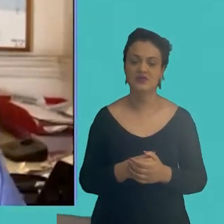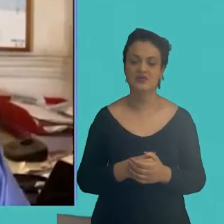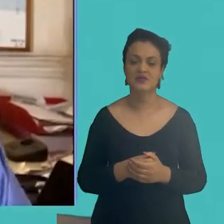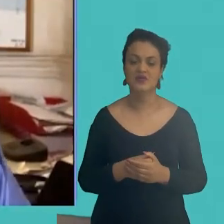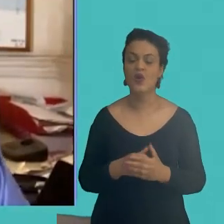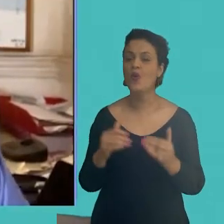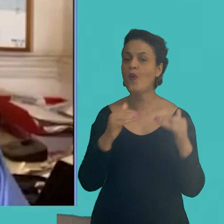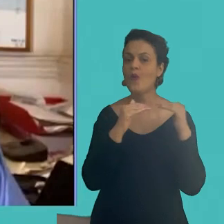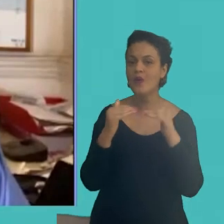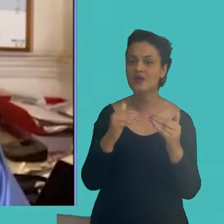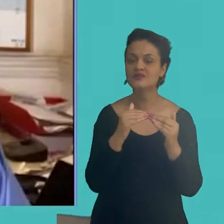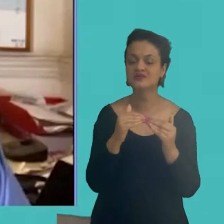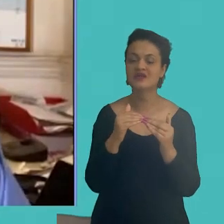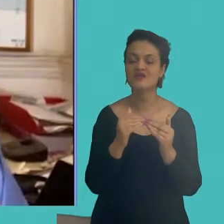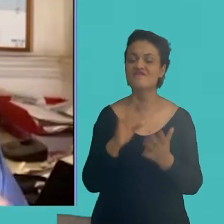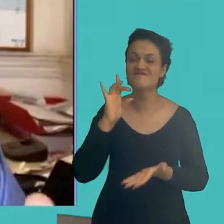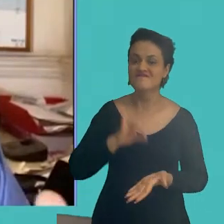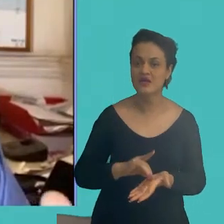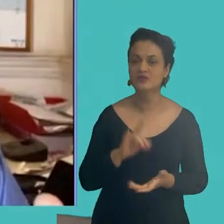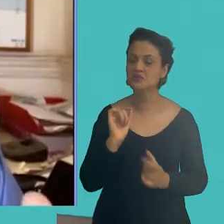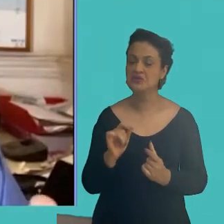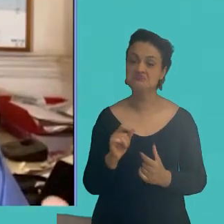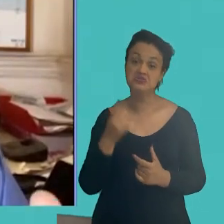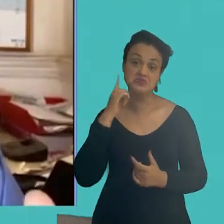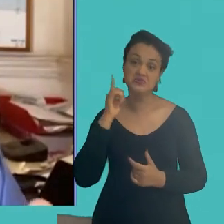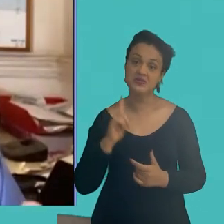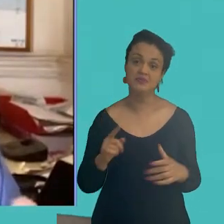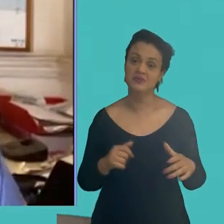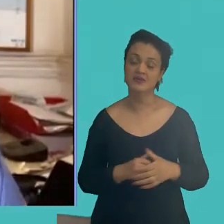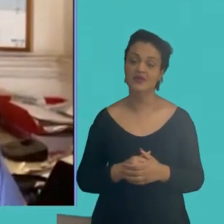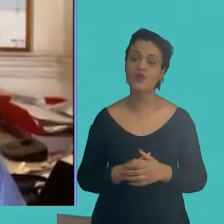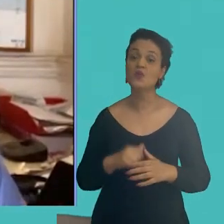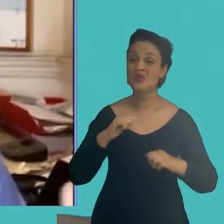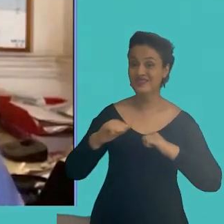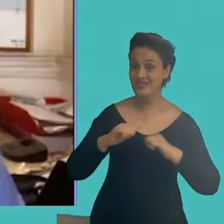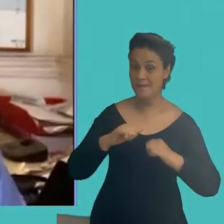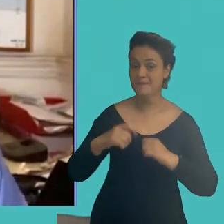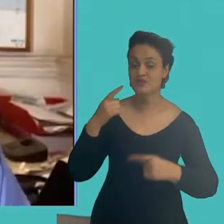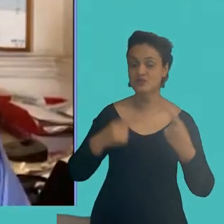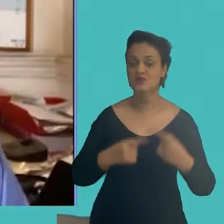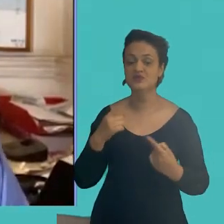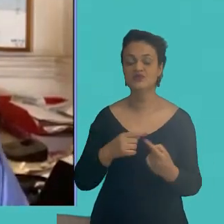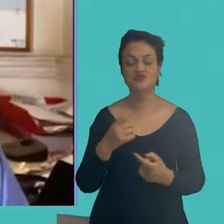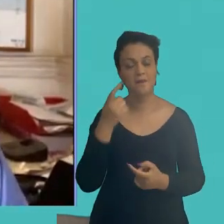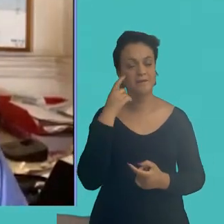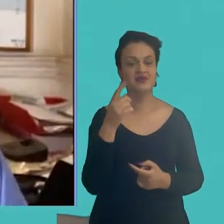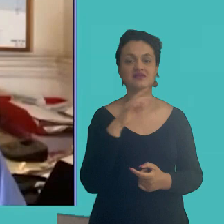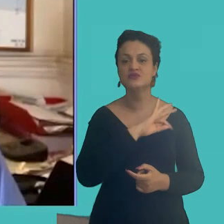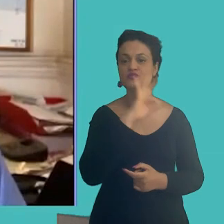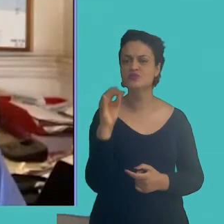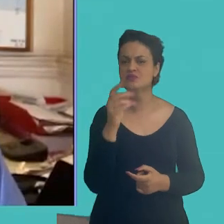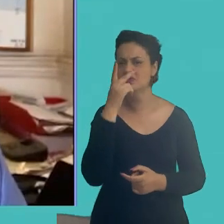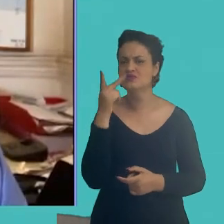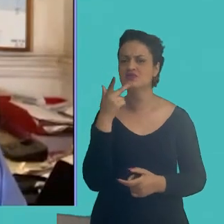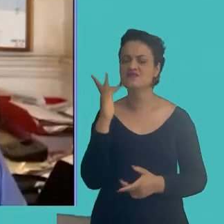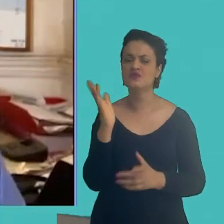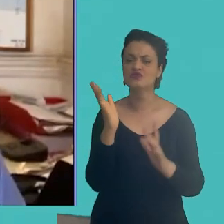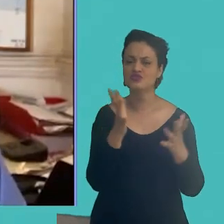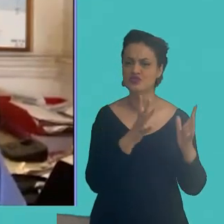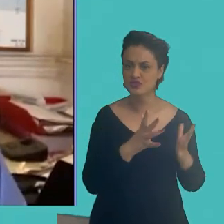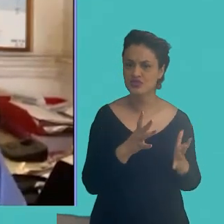sejam fatos. Quando o debate político se dá em torno daquilo que todos os participantes do debate reconhecem como